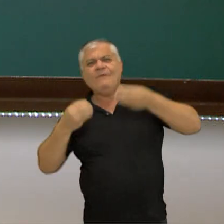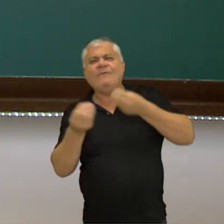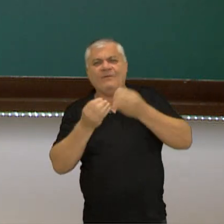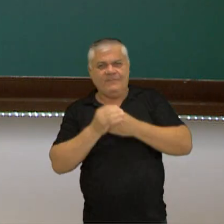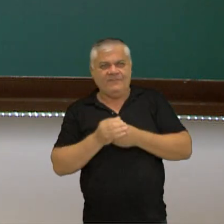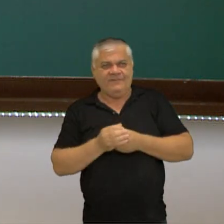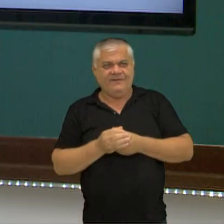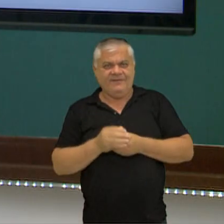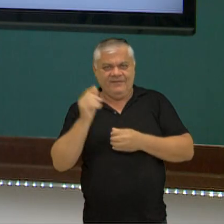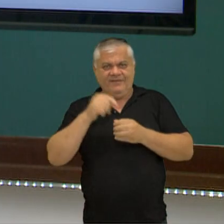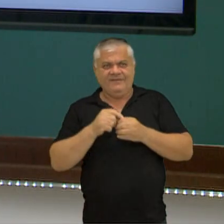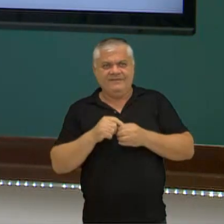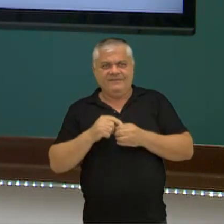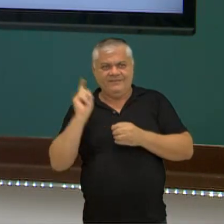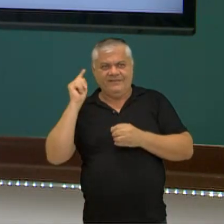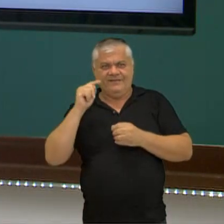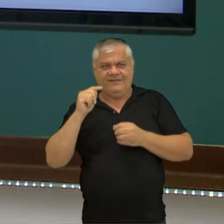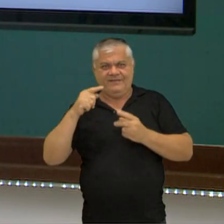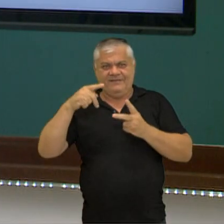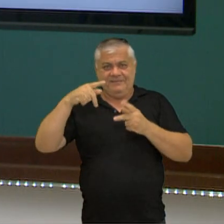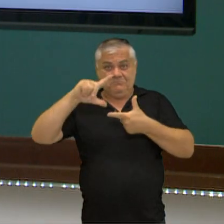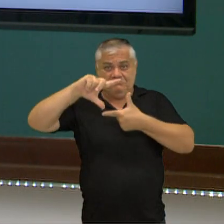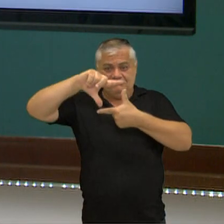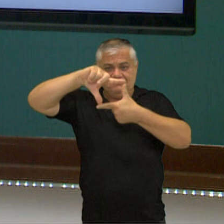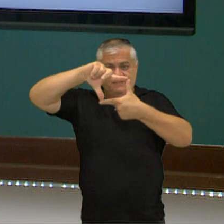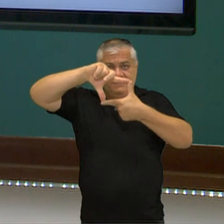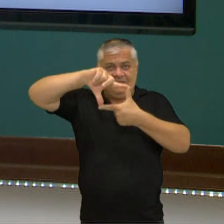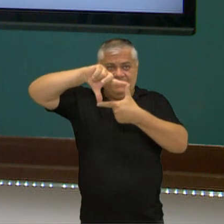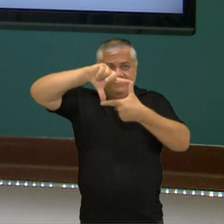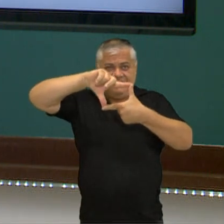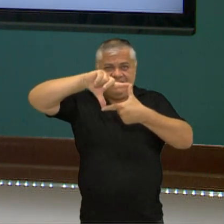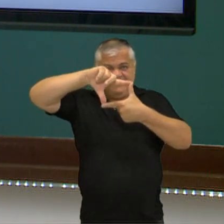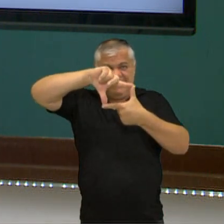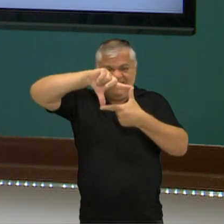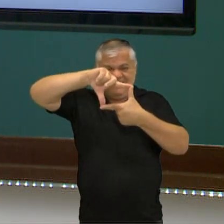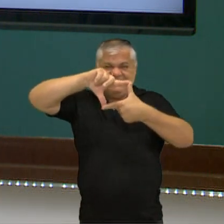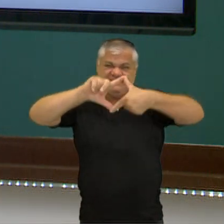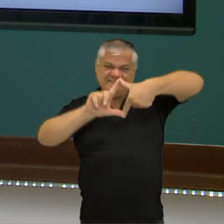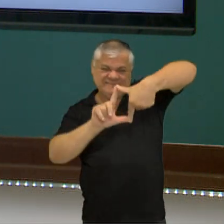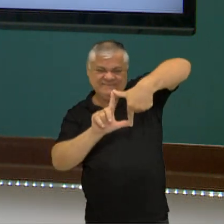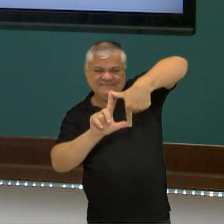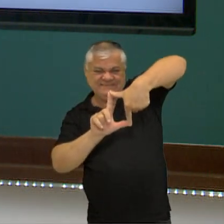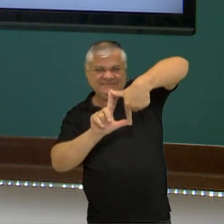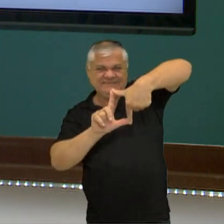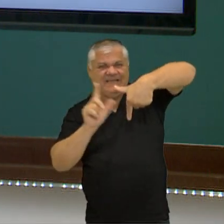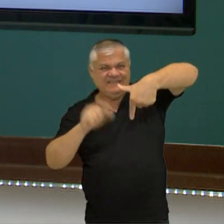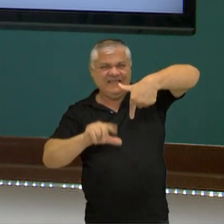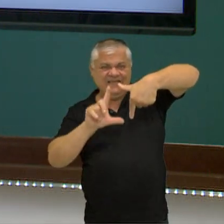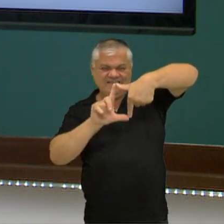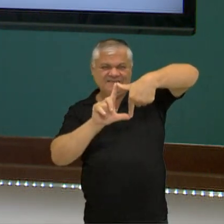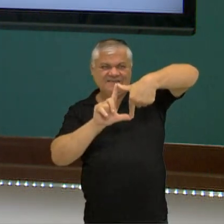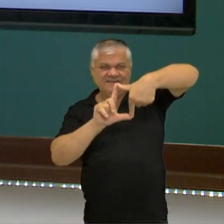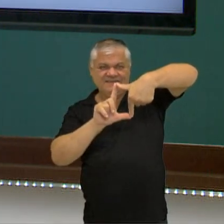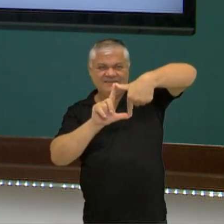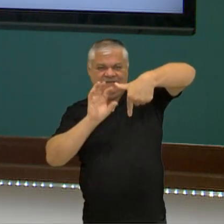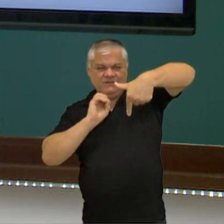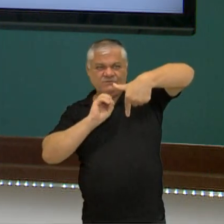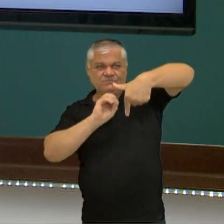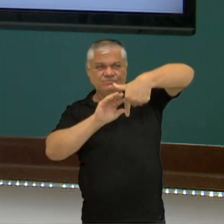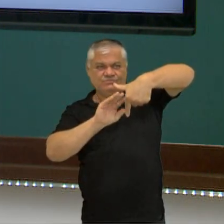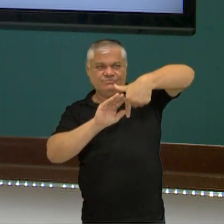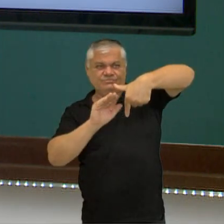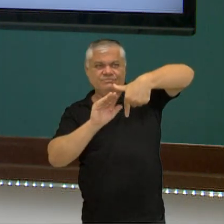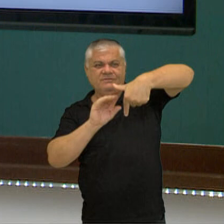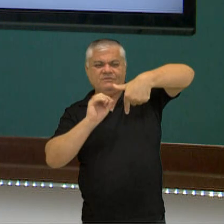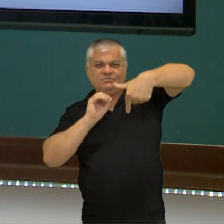isso daqui é possível? Essa daqui é possível? Essa daqui é meio óbvia, né? Se eu coloco um cilindro aqui, ilumino ele, a